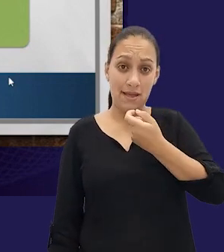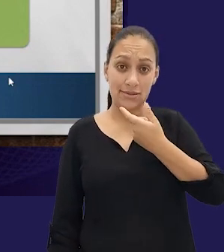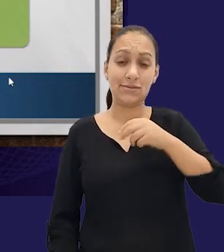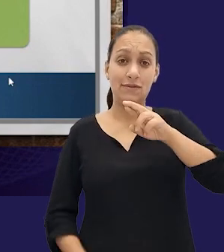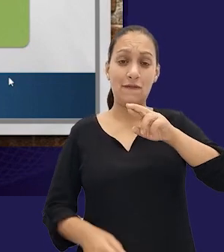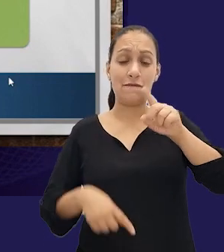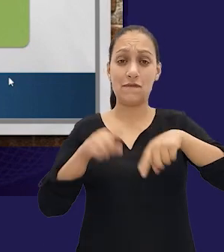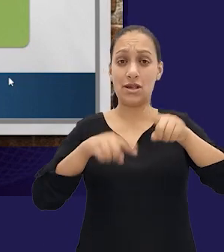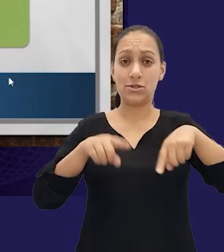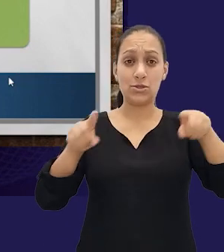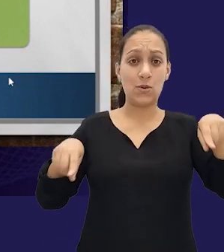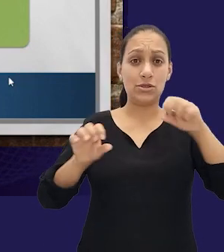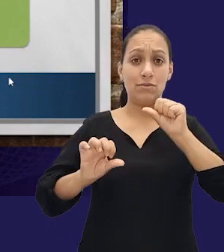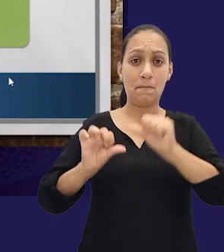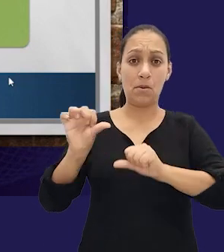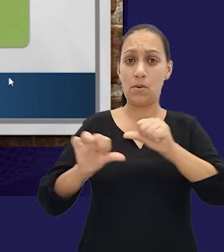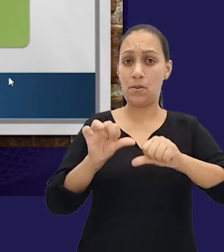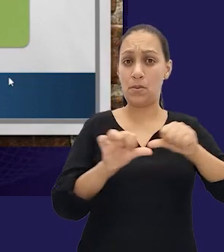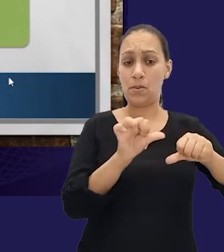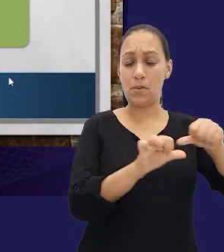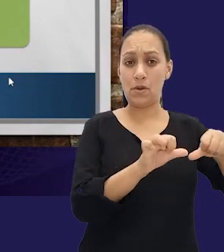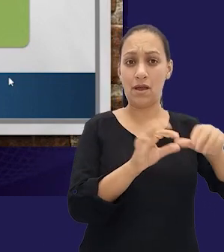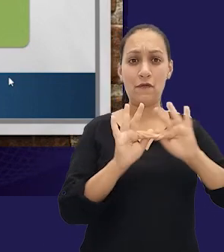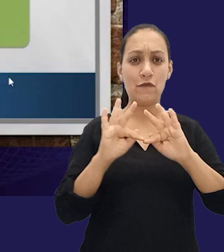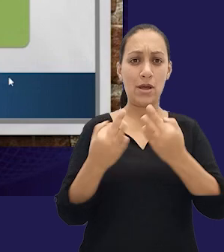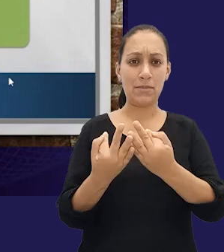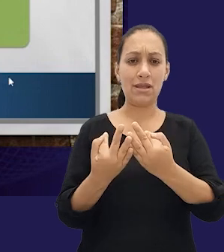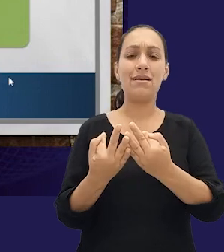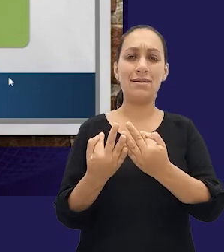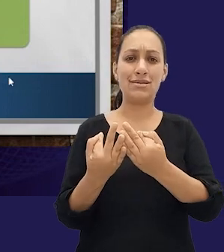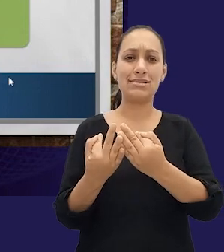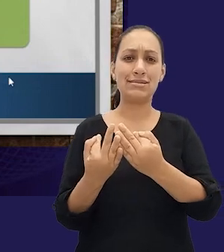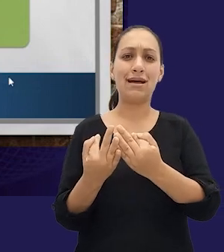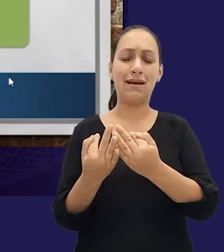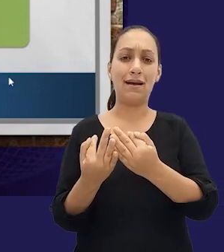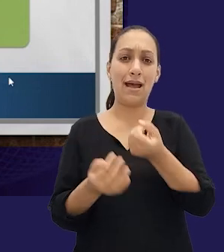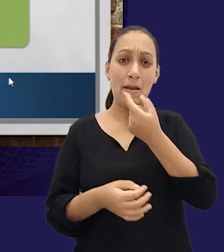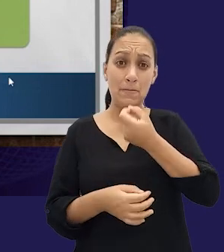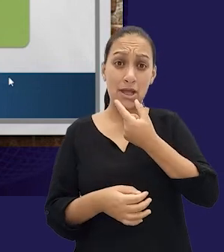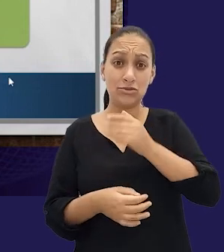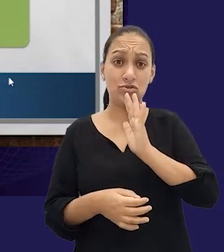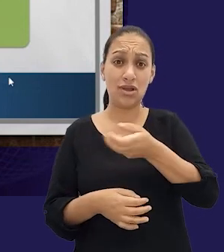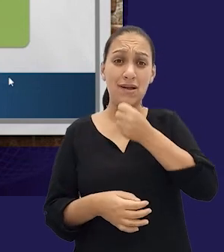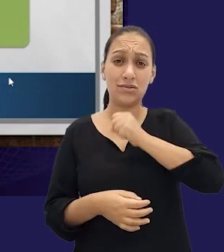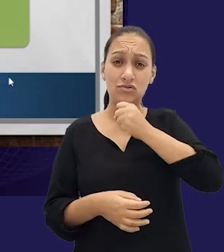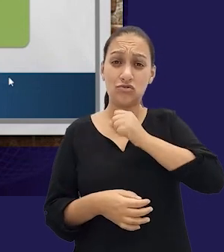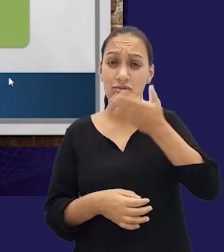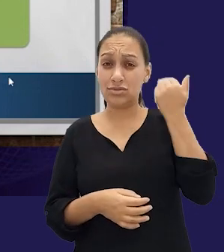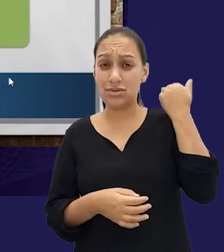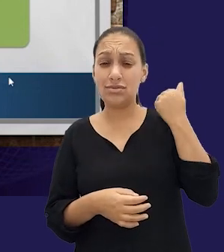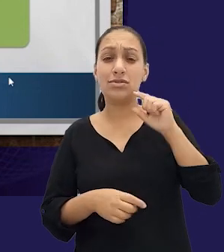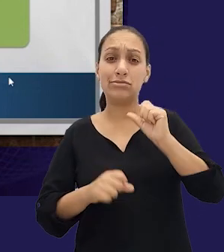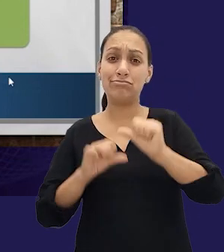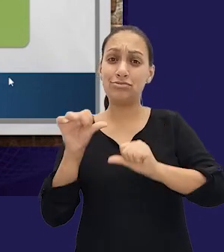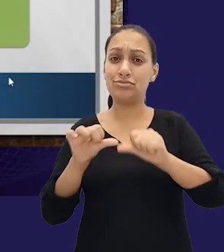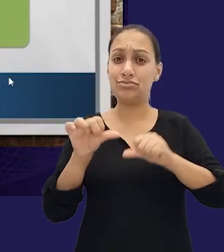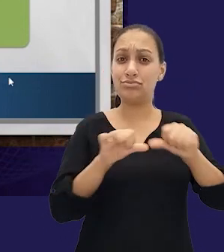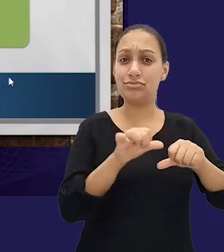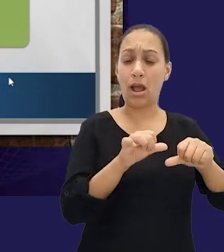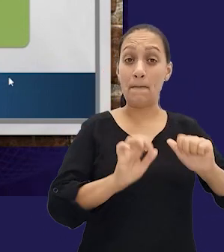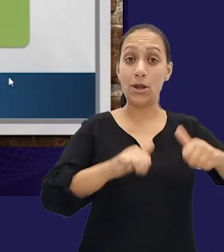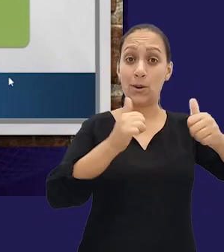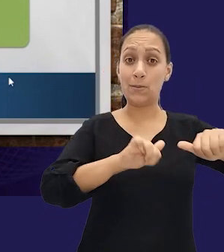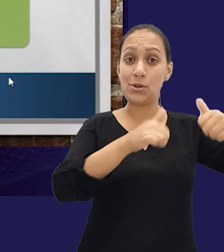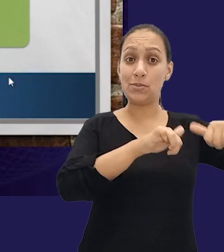variações, são modificações de famílias de antibióticos já muito antigas. Então, por se